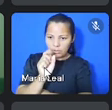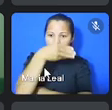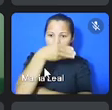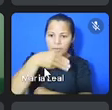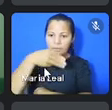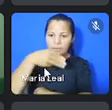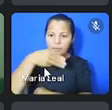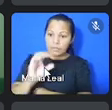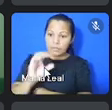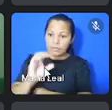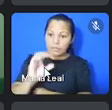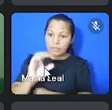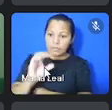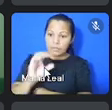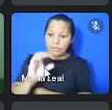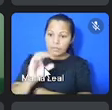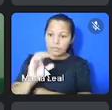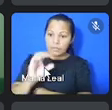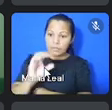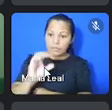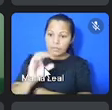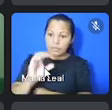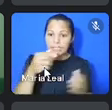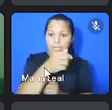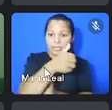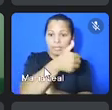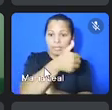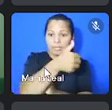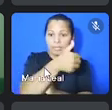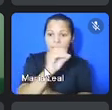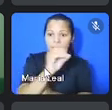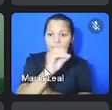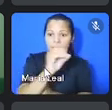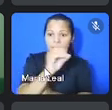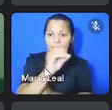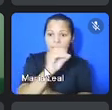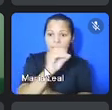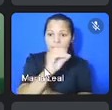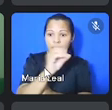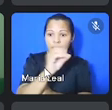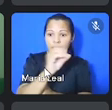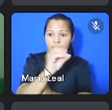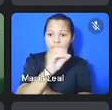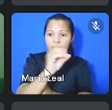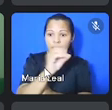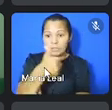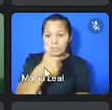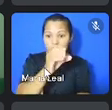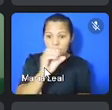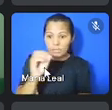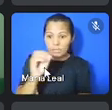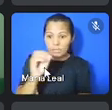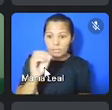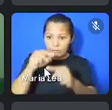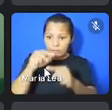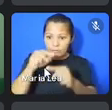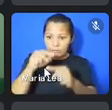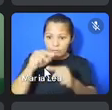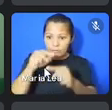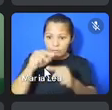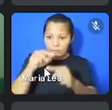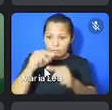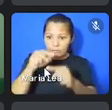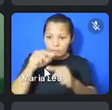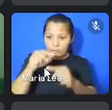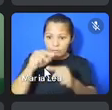entre 100 e 1? É o próprio 100. Então, eu faço 100 dividido por 1 dá 100. Vezes 1